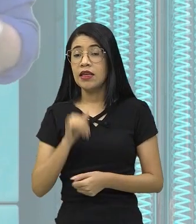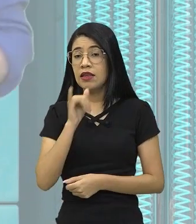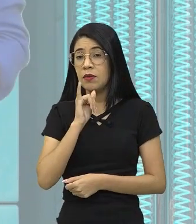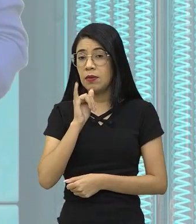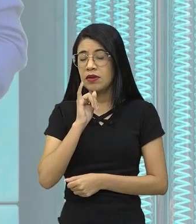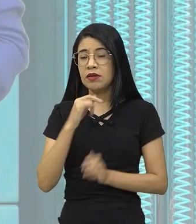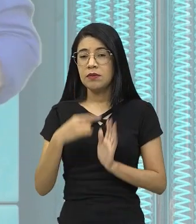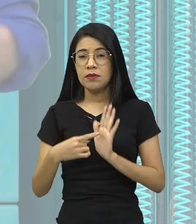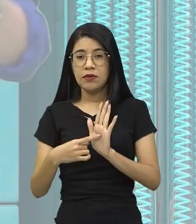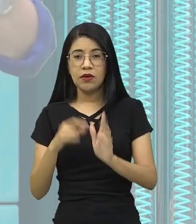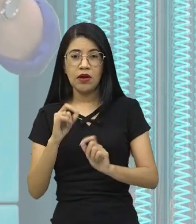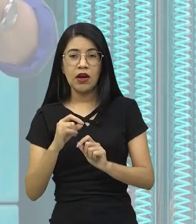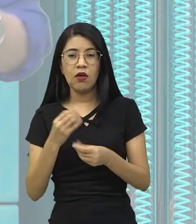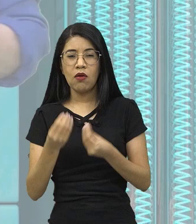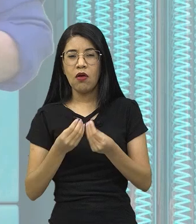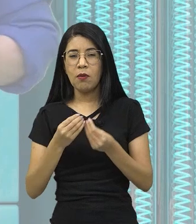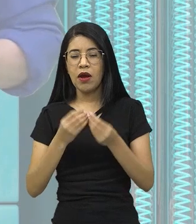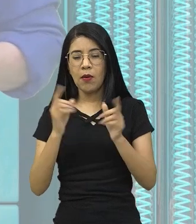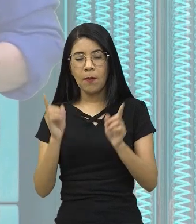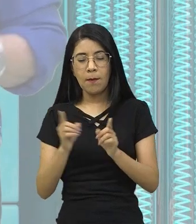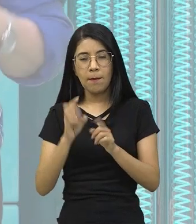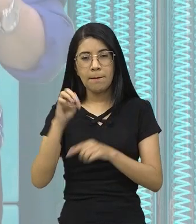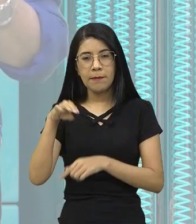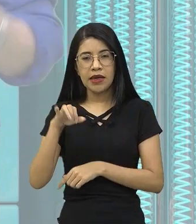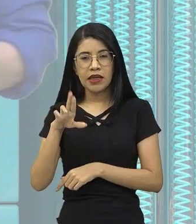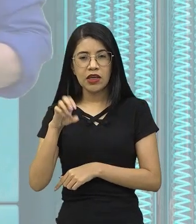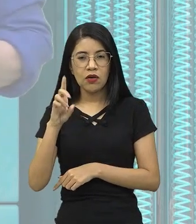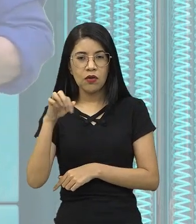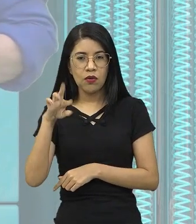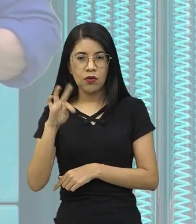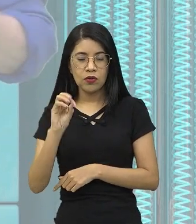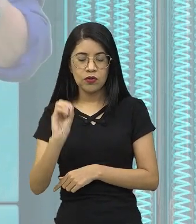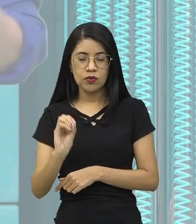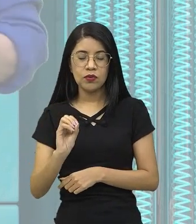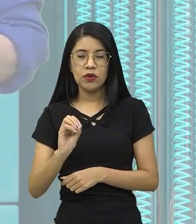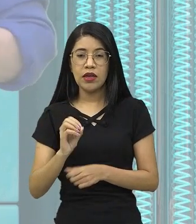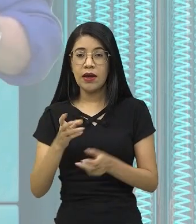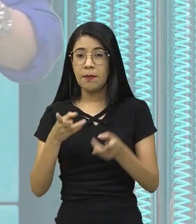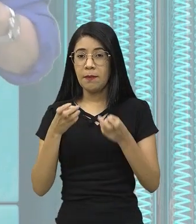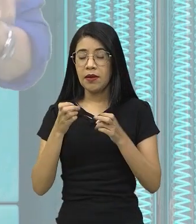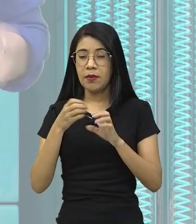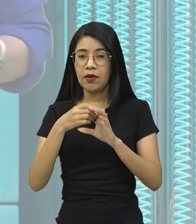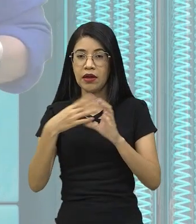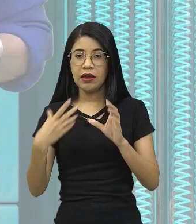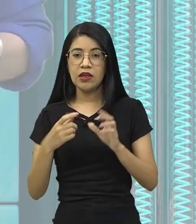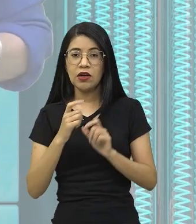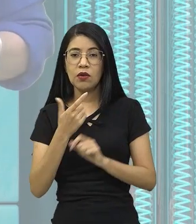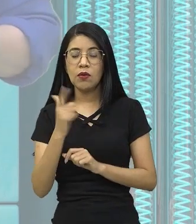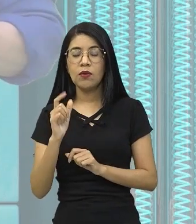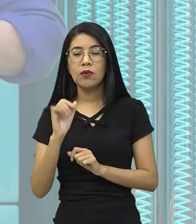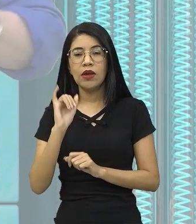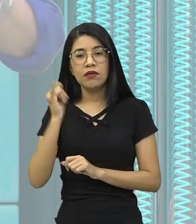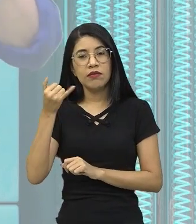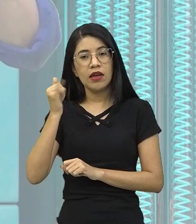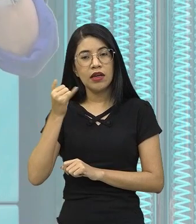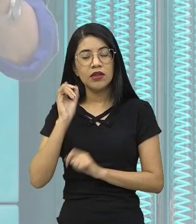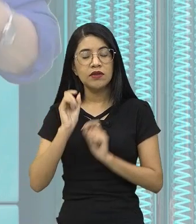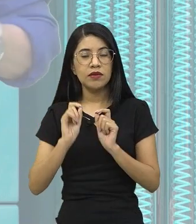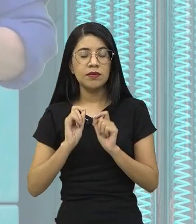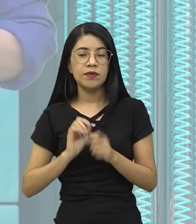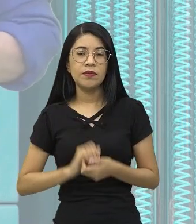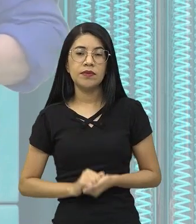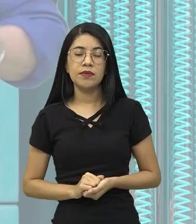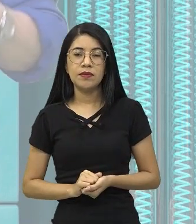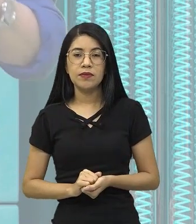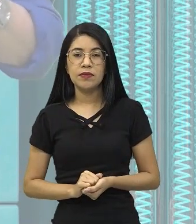de um mini conto e nós vamos agora, então, observar as características da narratividade, por exemplo. Então, esse